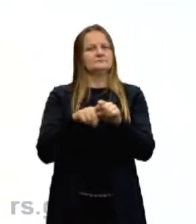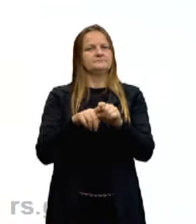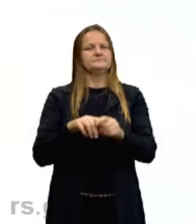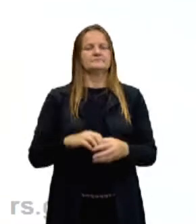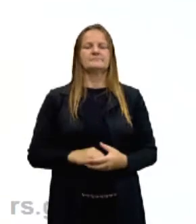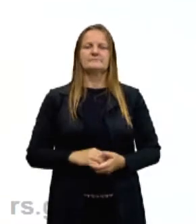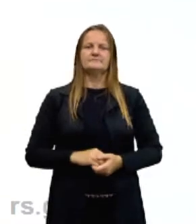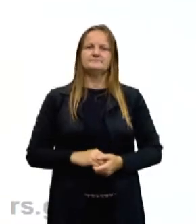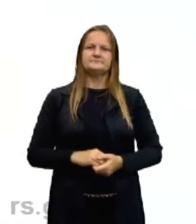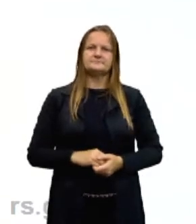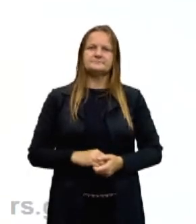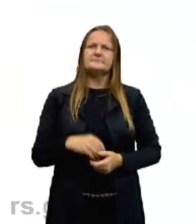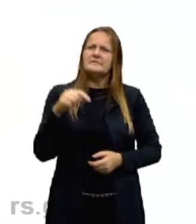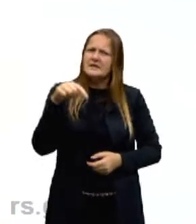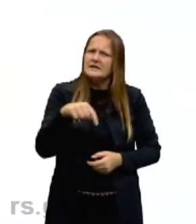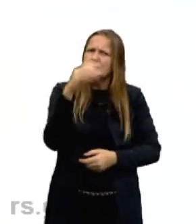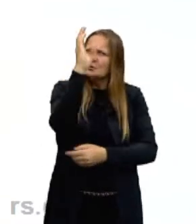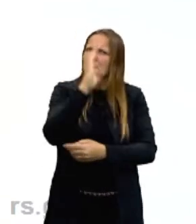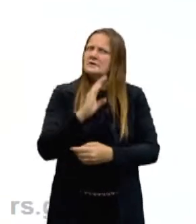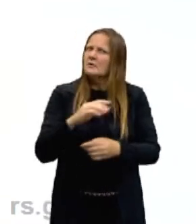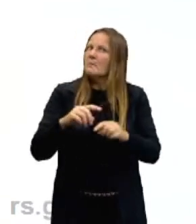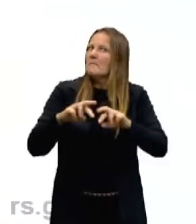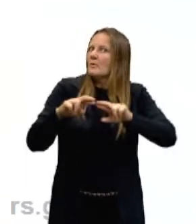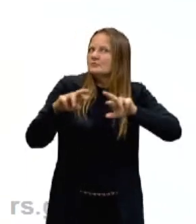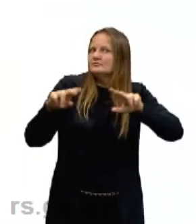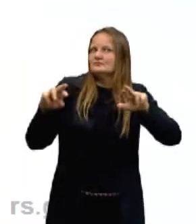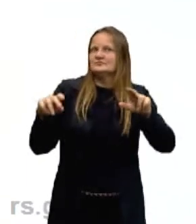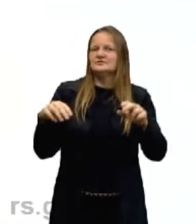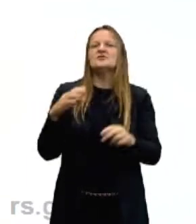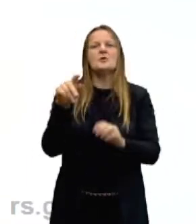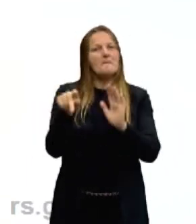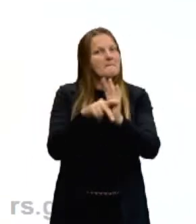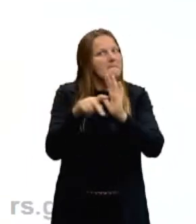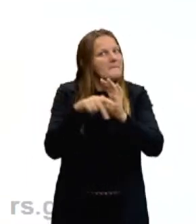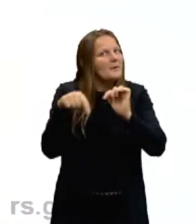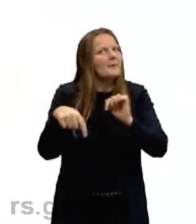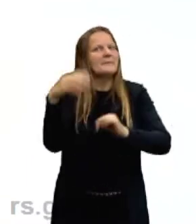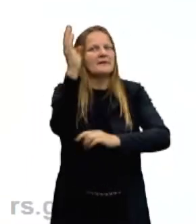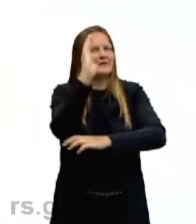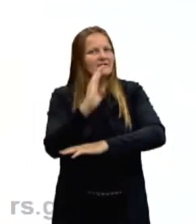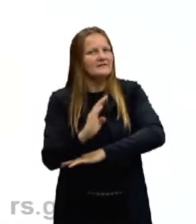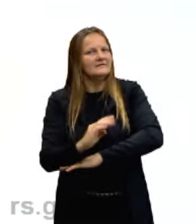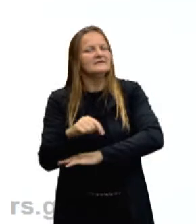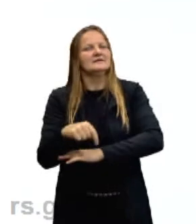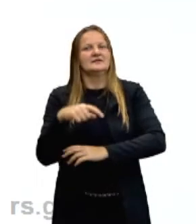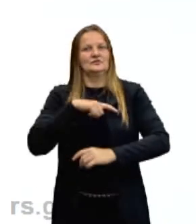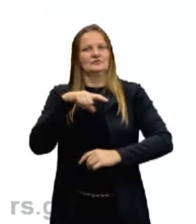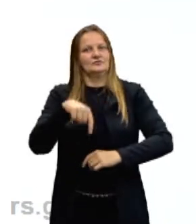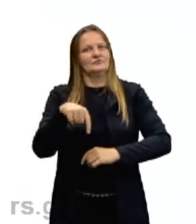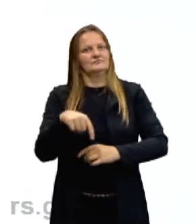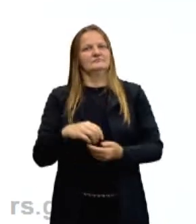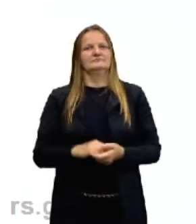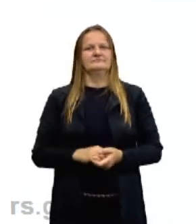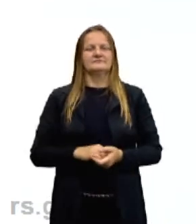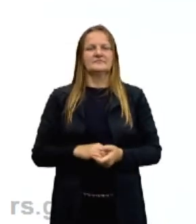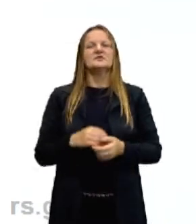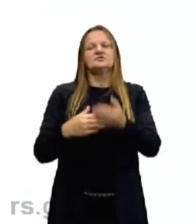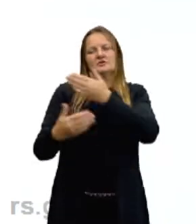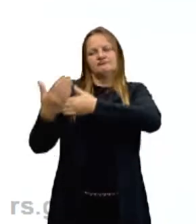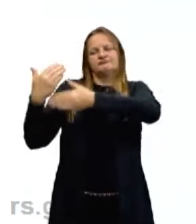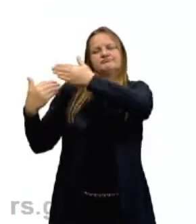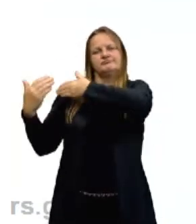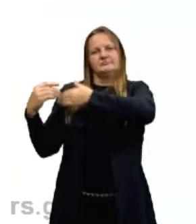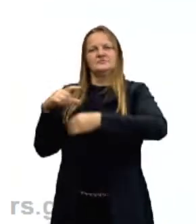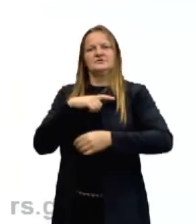mais ainda no Brasil e em função dessa natureza enorme que já existia na época